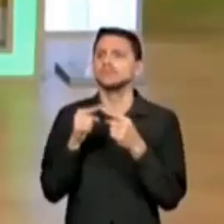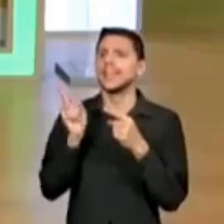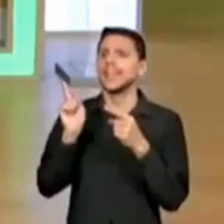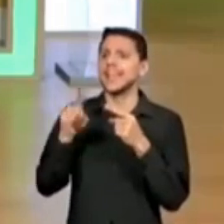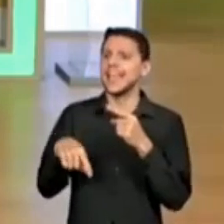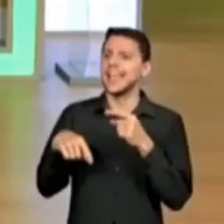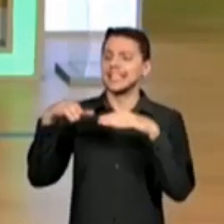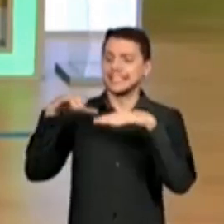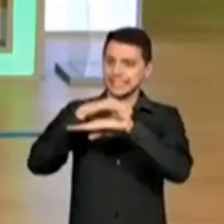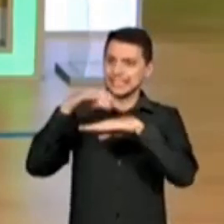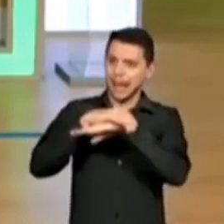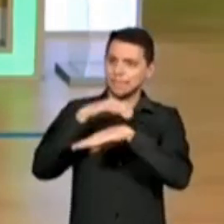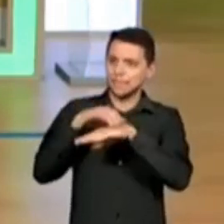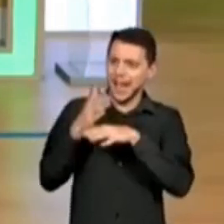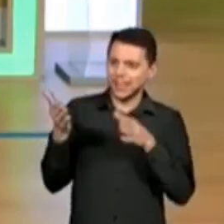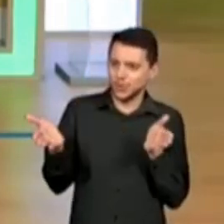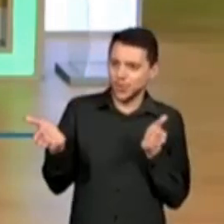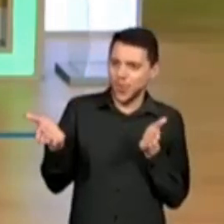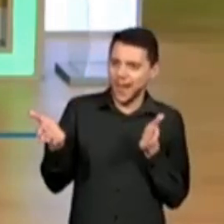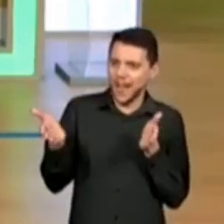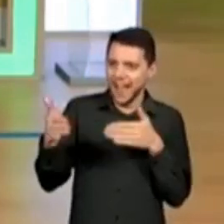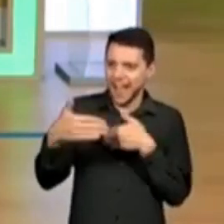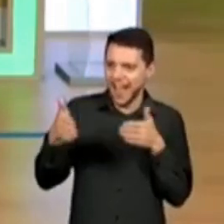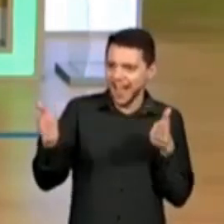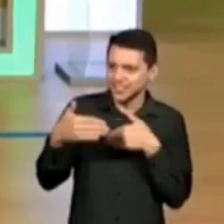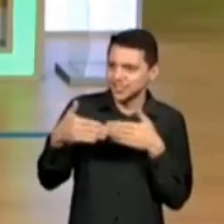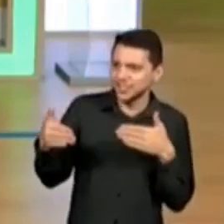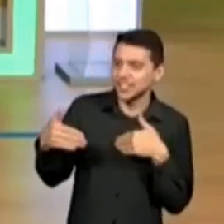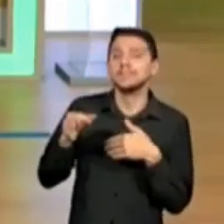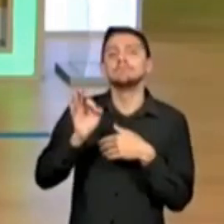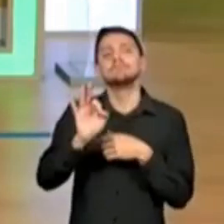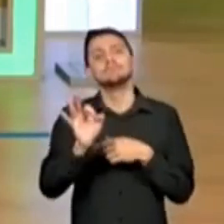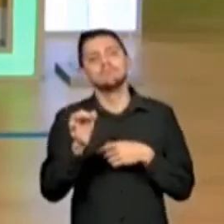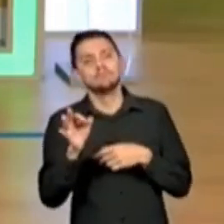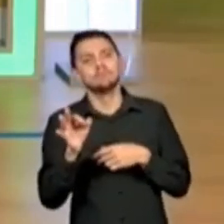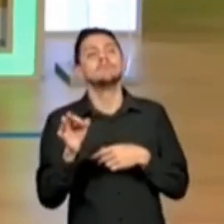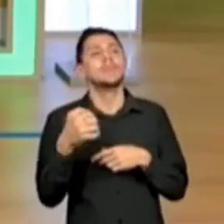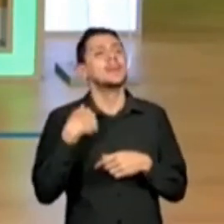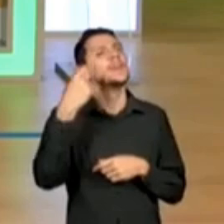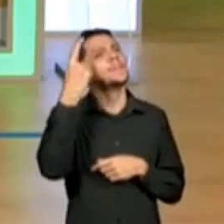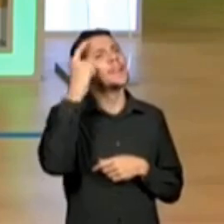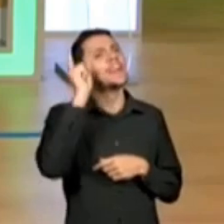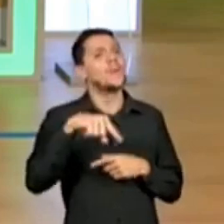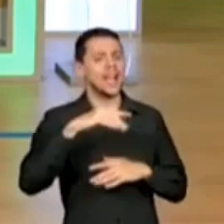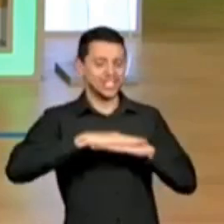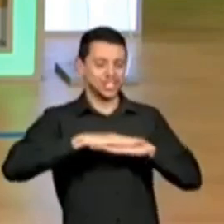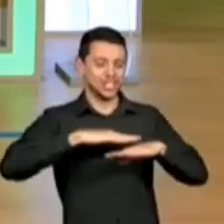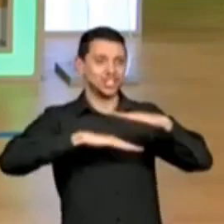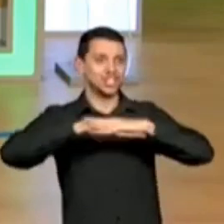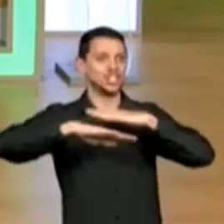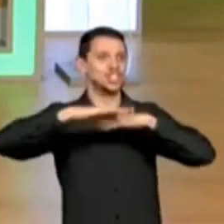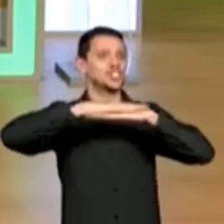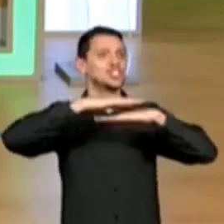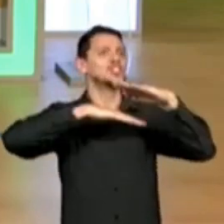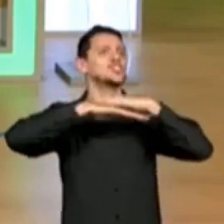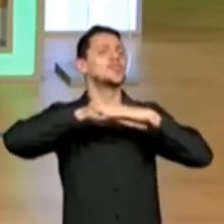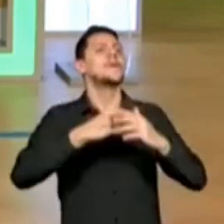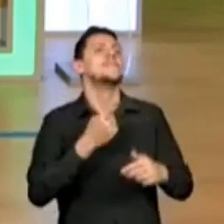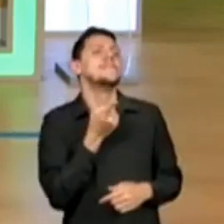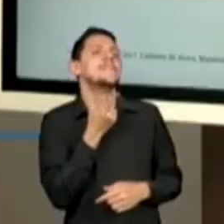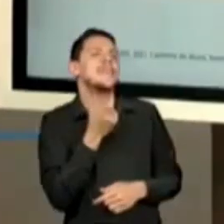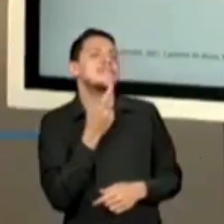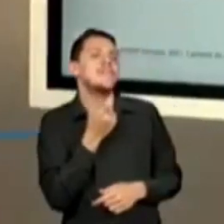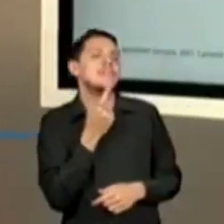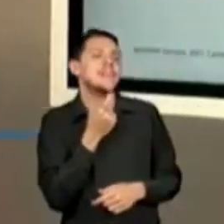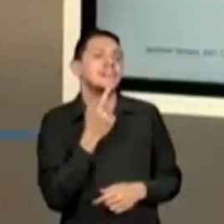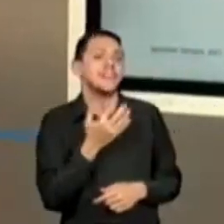um tijolo. Sabe aqueles tijolos, tipo tijolo vermelhinho? Sim. Eu acho que o tijolo também tem um formato parecido com um bloco retangular. Sim,